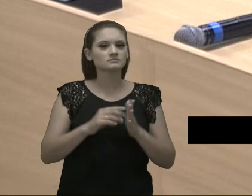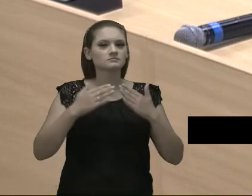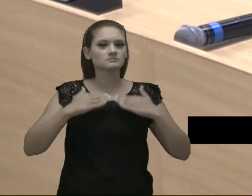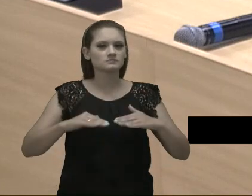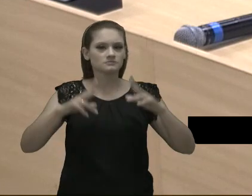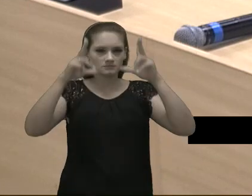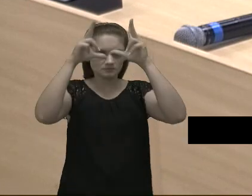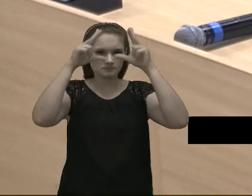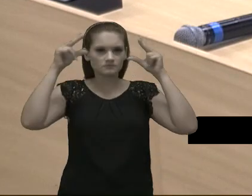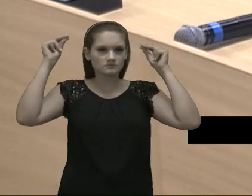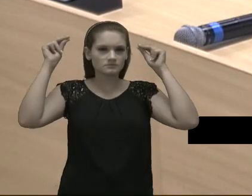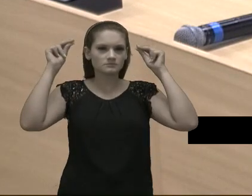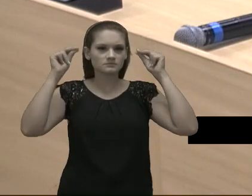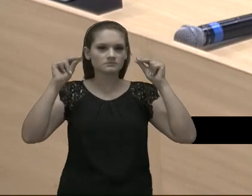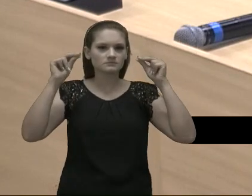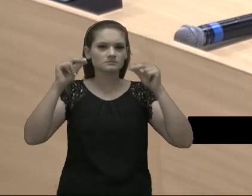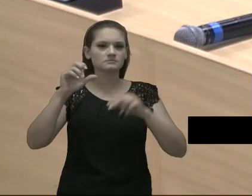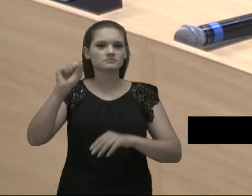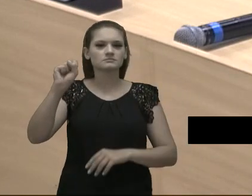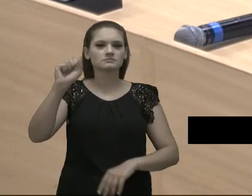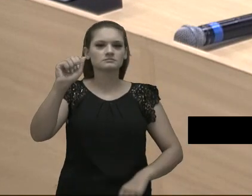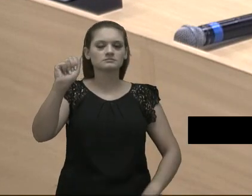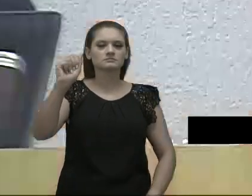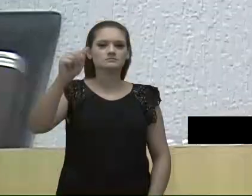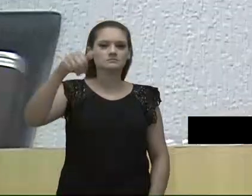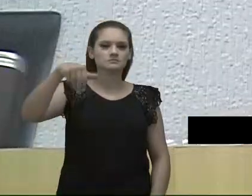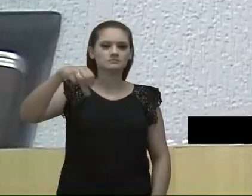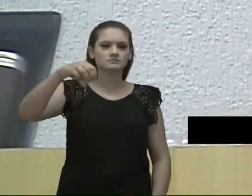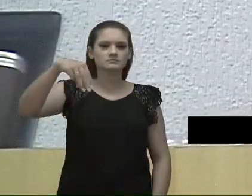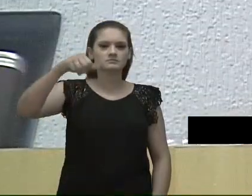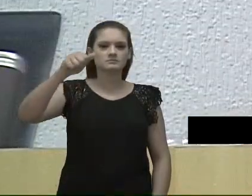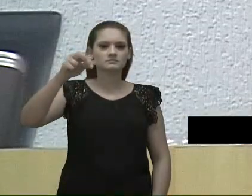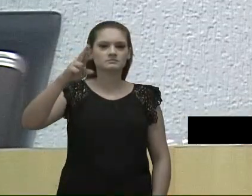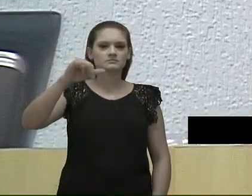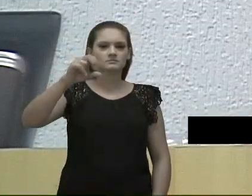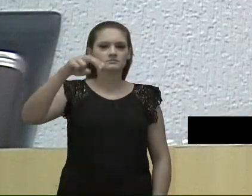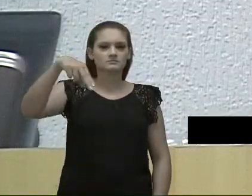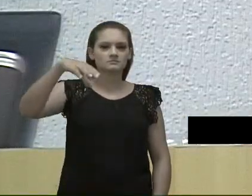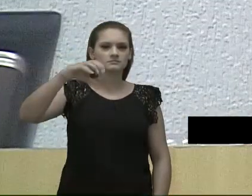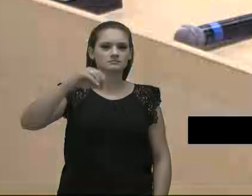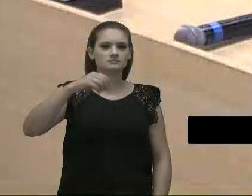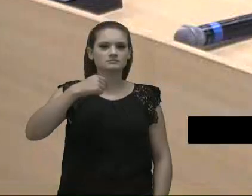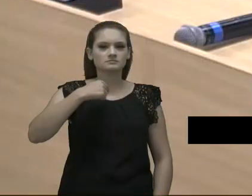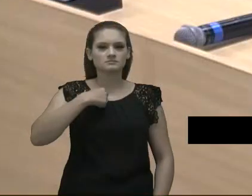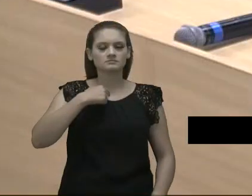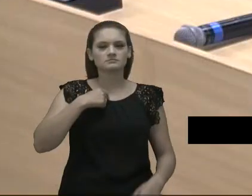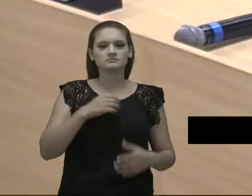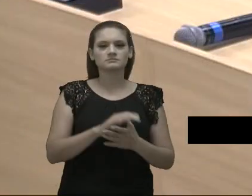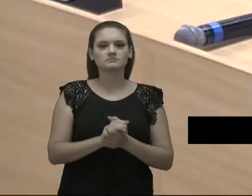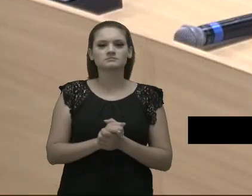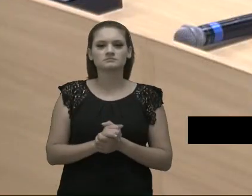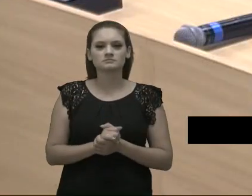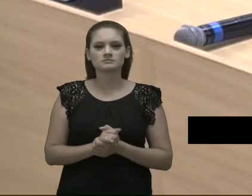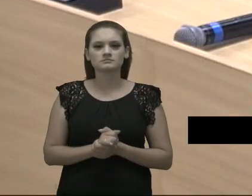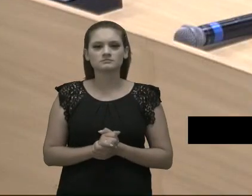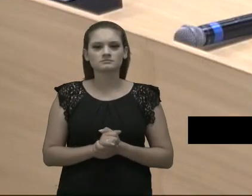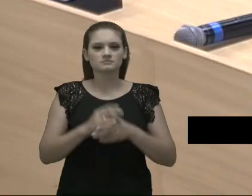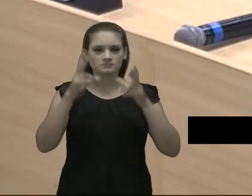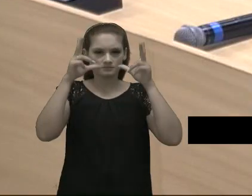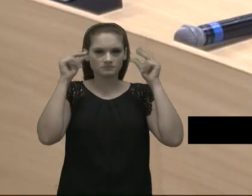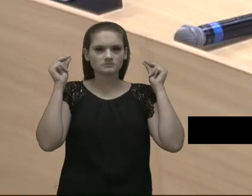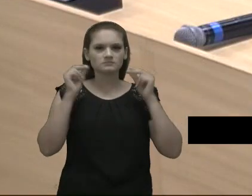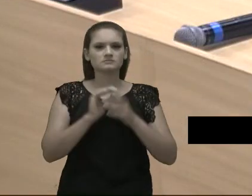da enfermagem. Do San Marino. Eu nunca entrei na sala de conforto. Eu te dou foto. Dos médicos. Tô